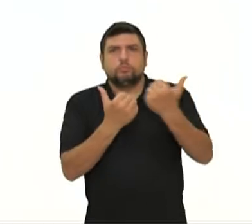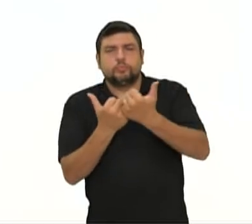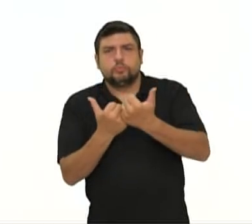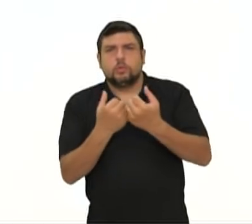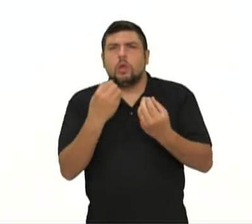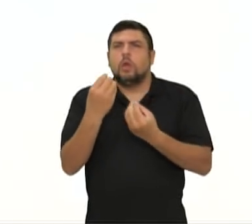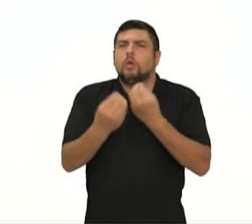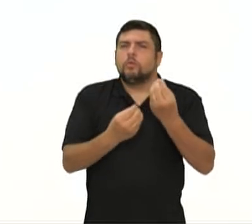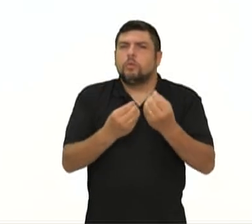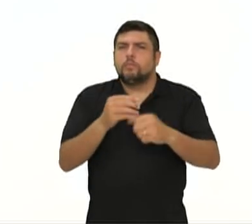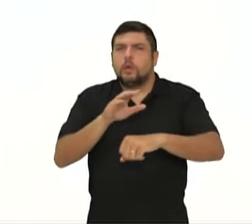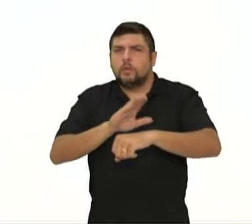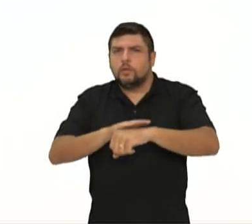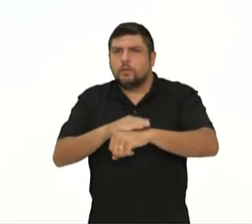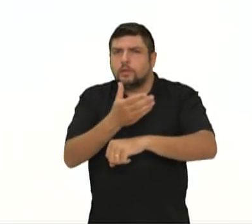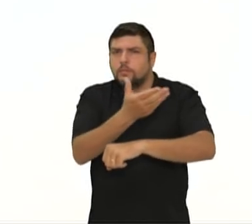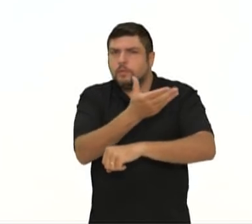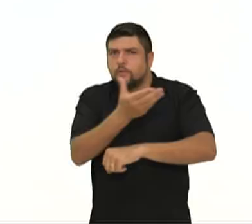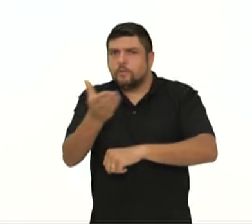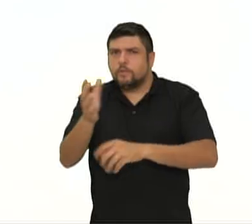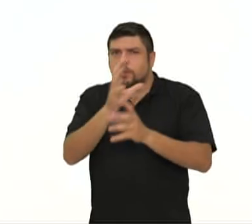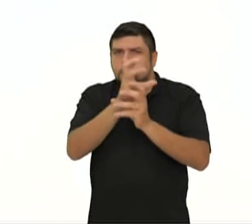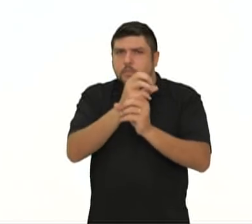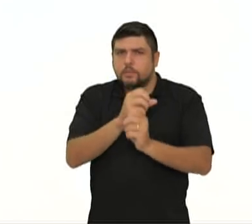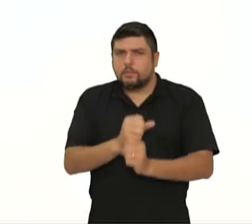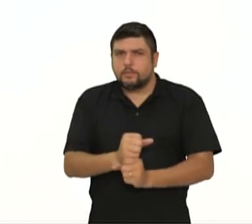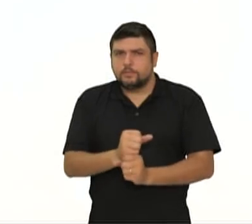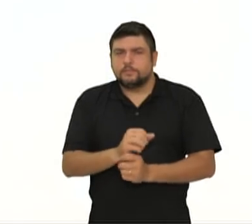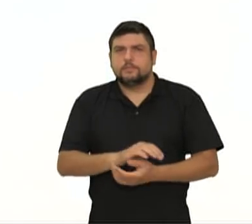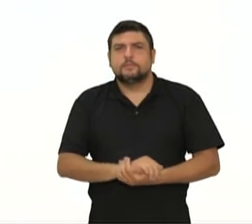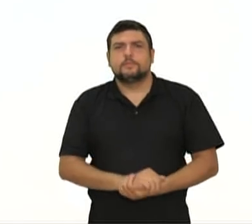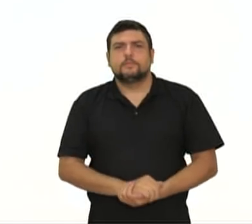vocês registrarem isso aí no caderno de vocês e realizarem a substituição.